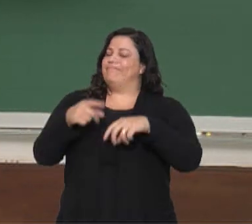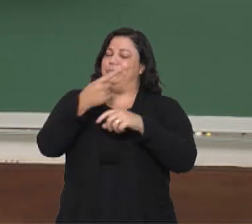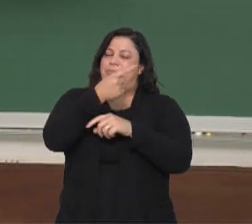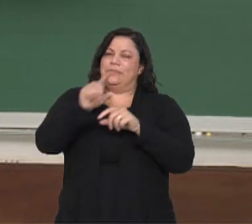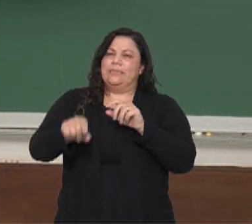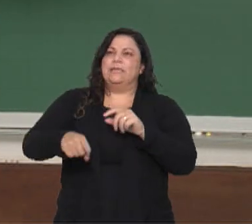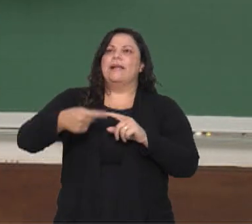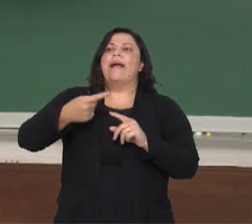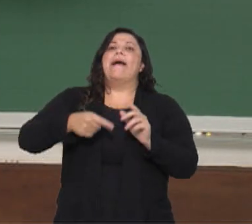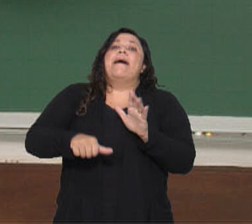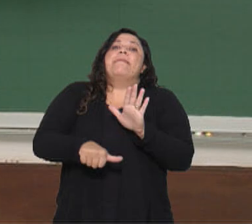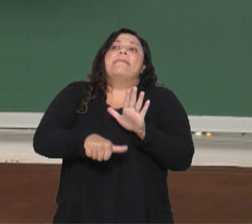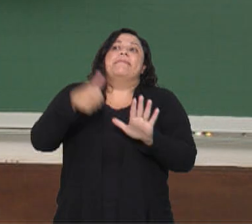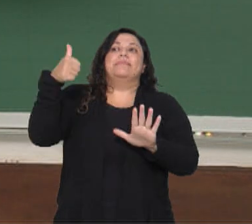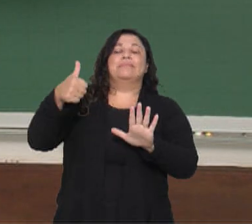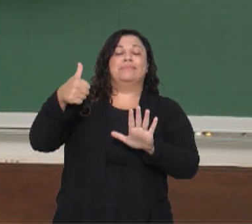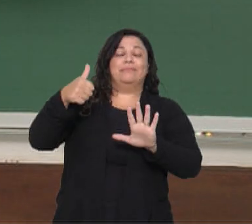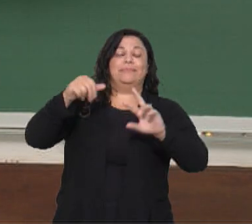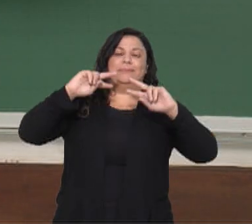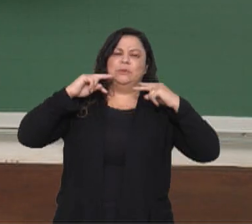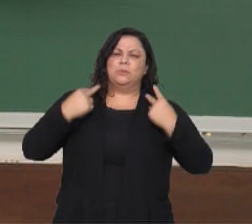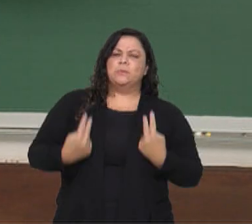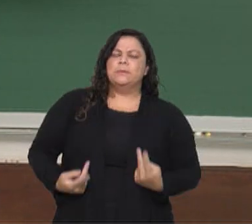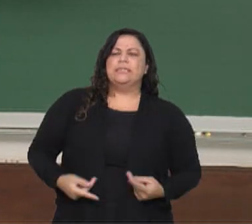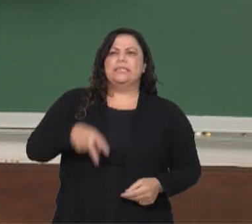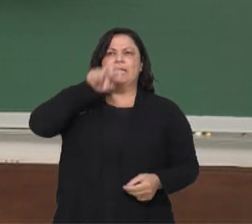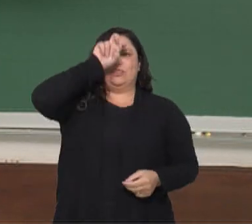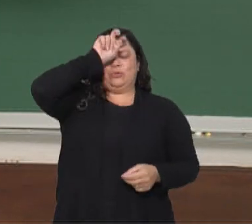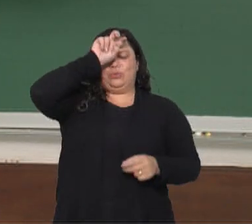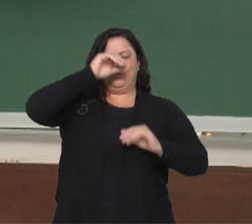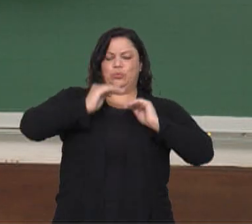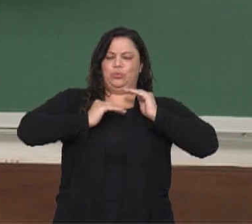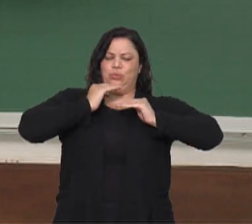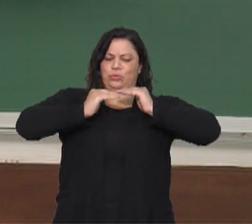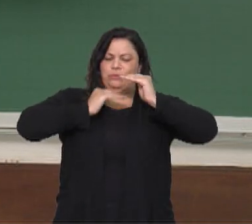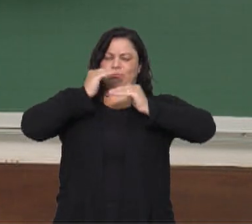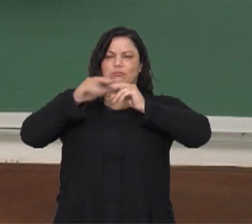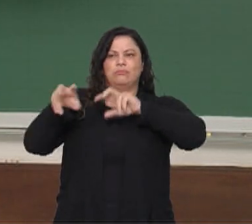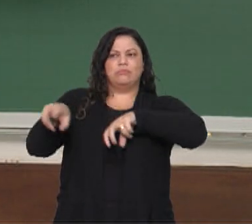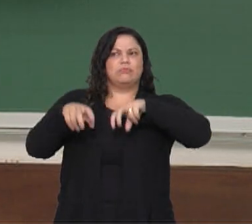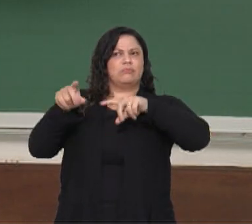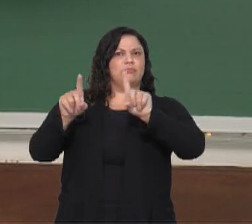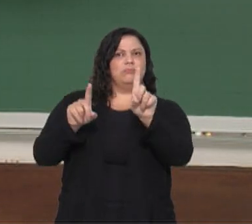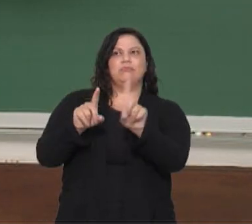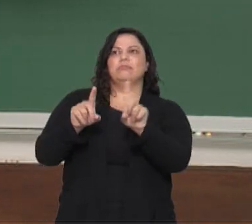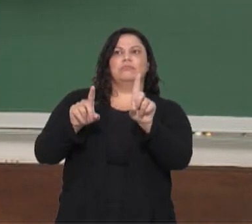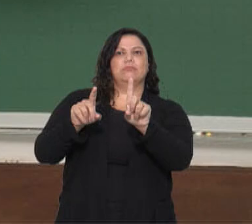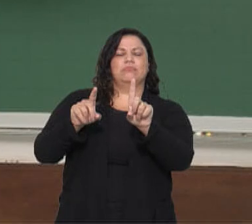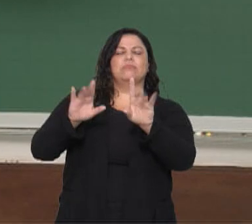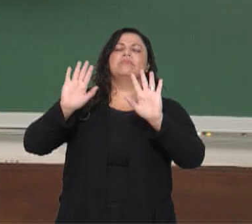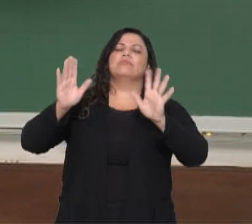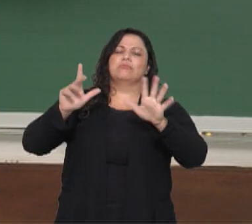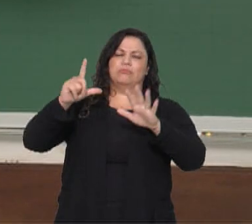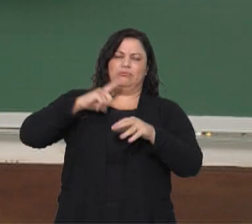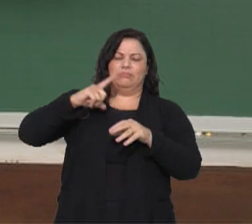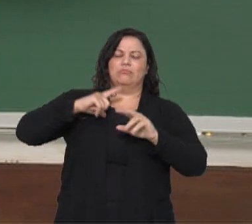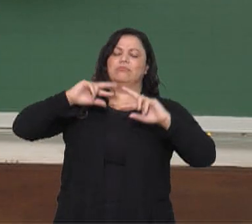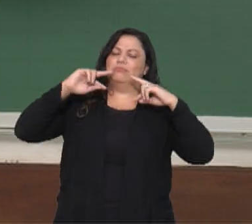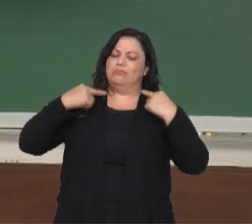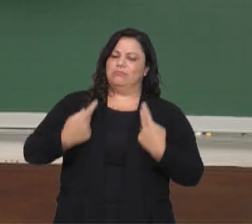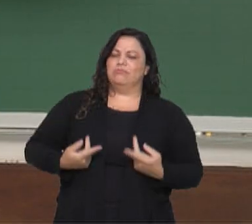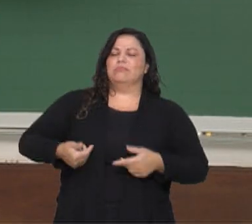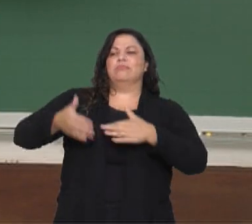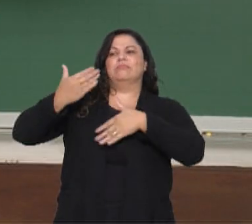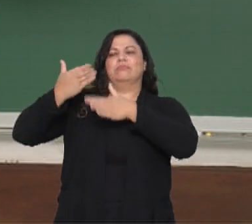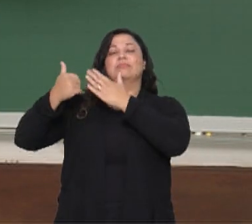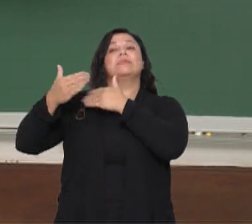a primeira civilização a desenvolver a agricultura. Temos outras civilizações que desenvolveram antes, inclusive essa da Cisjordânia, que o professor Roberto comentou